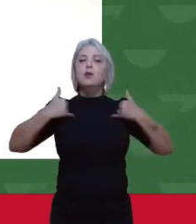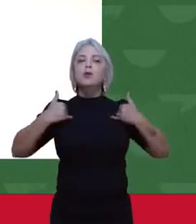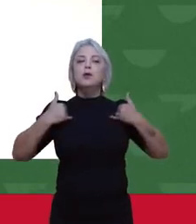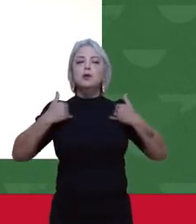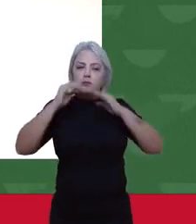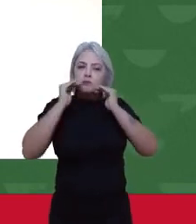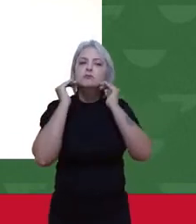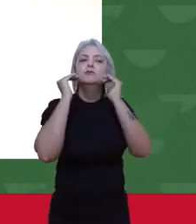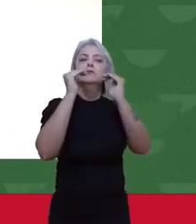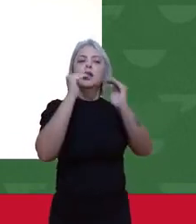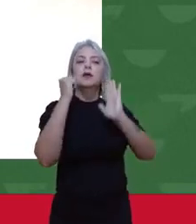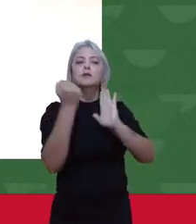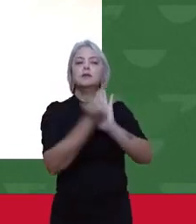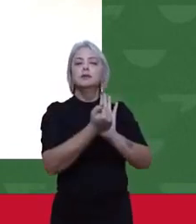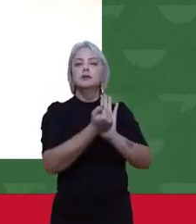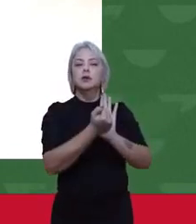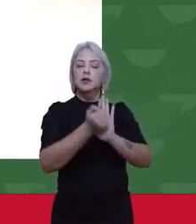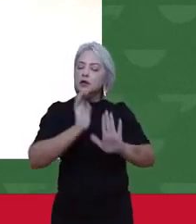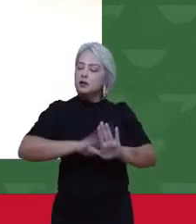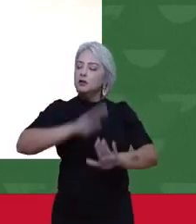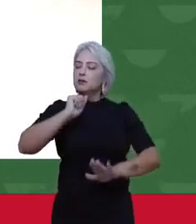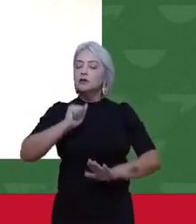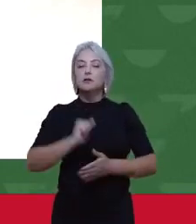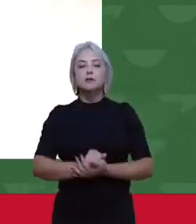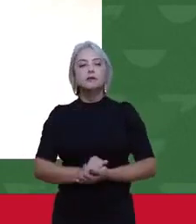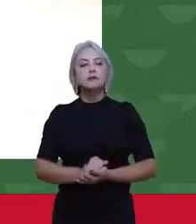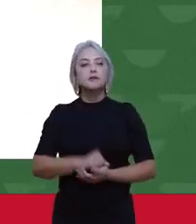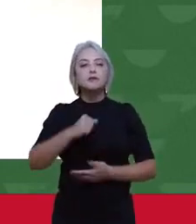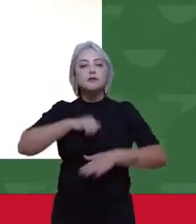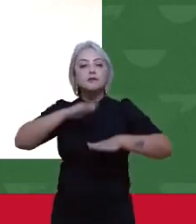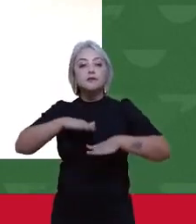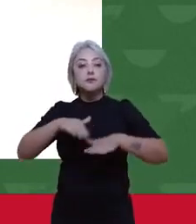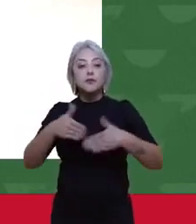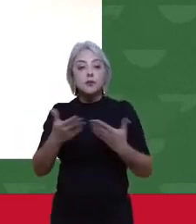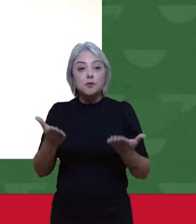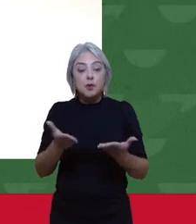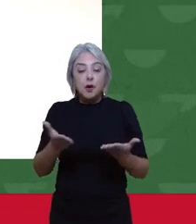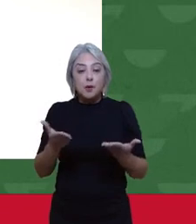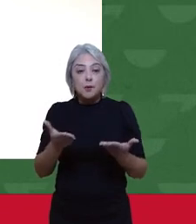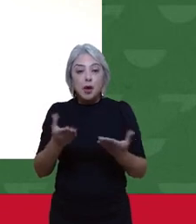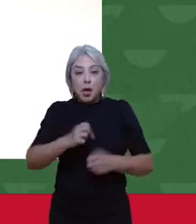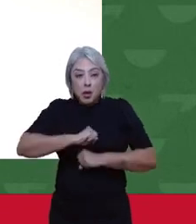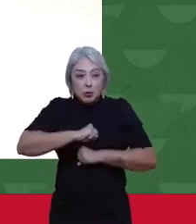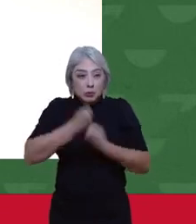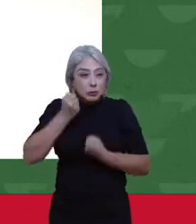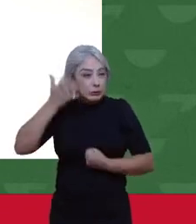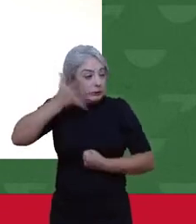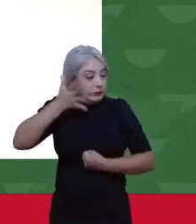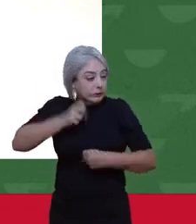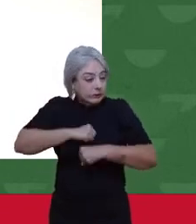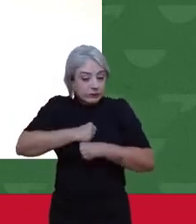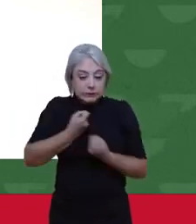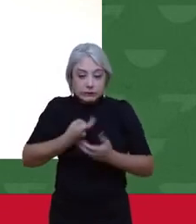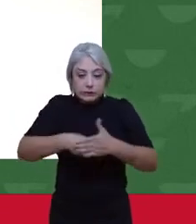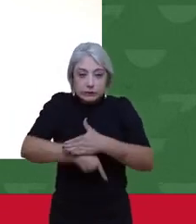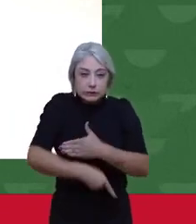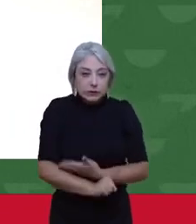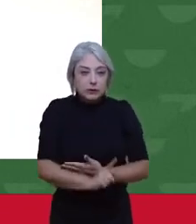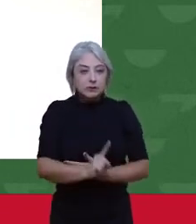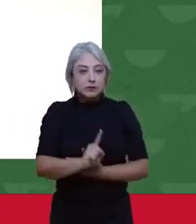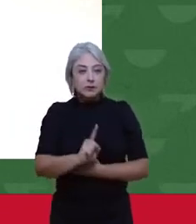ter uma simbologia a mais, né, diante de um momento que a gente vive do discurso de ódio tão forte, tão